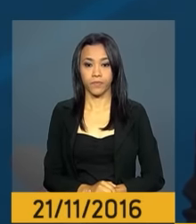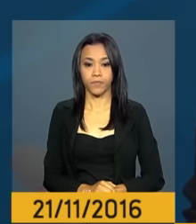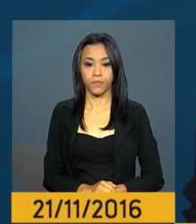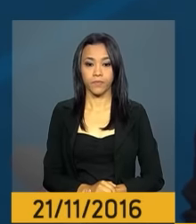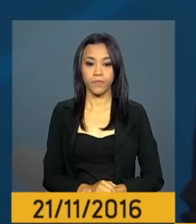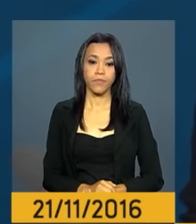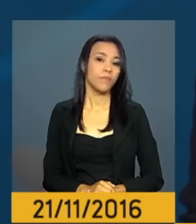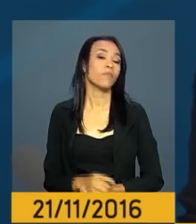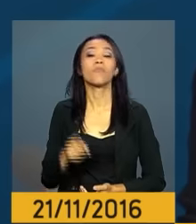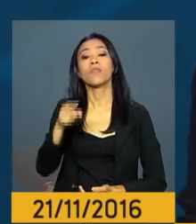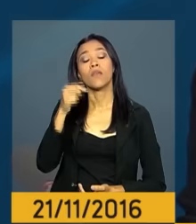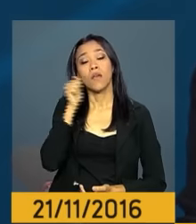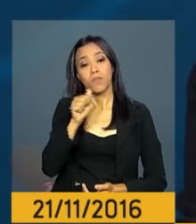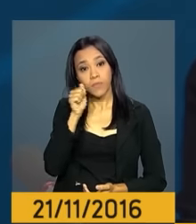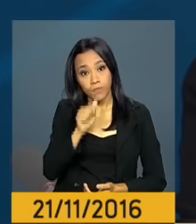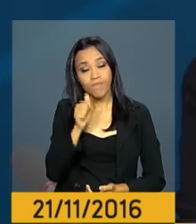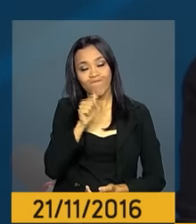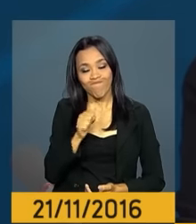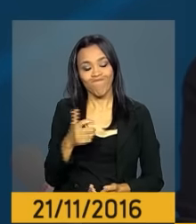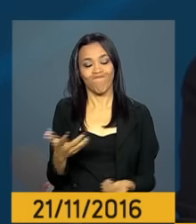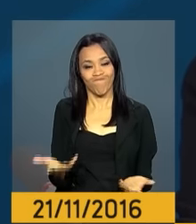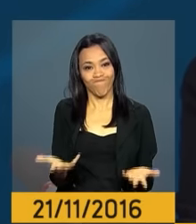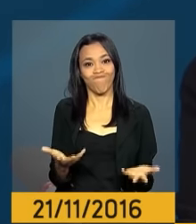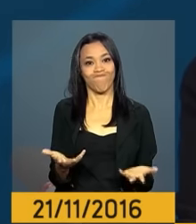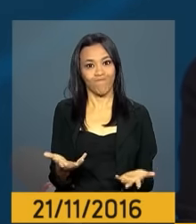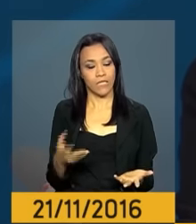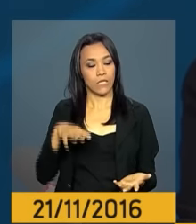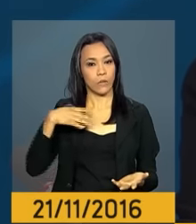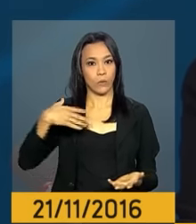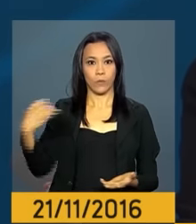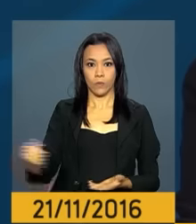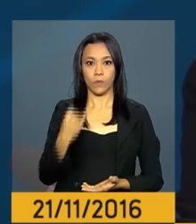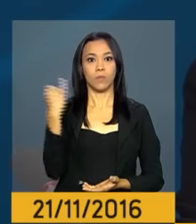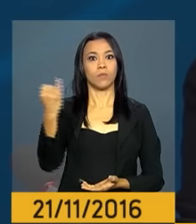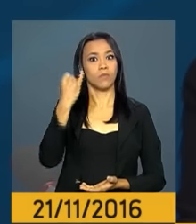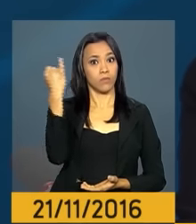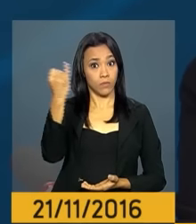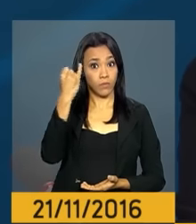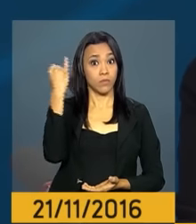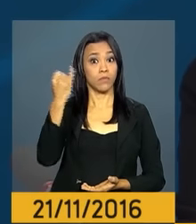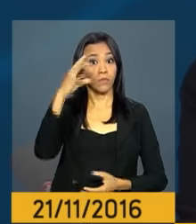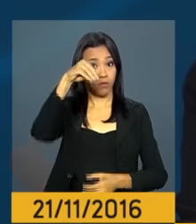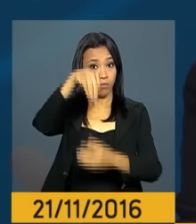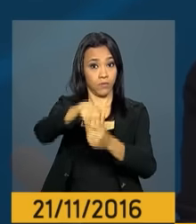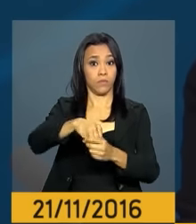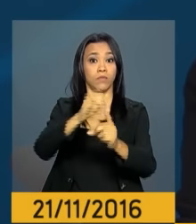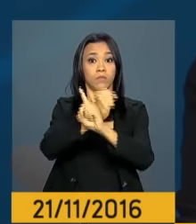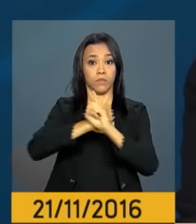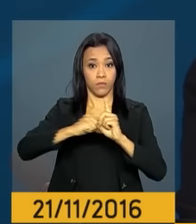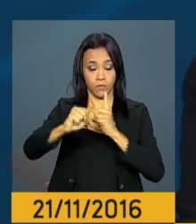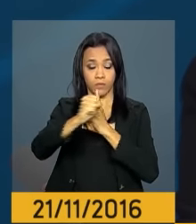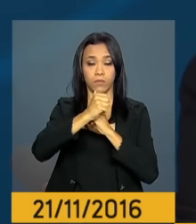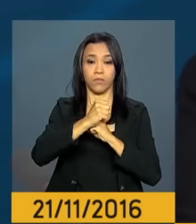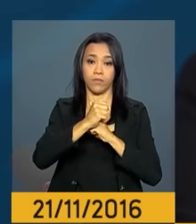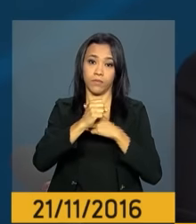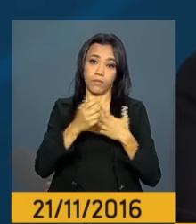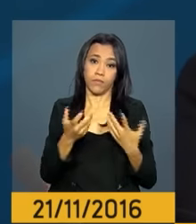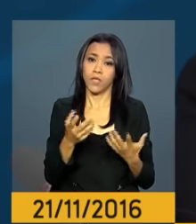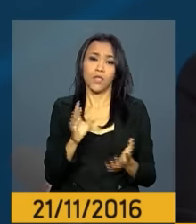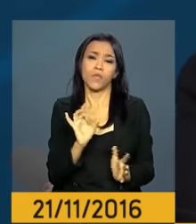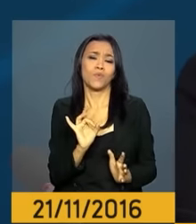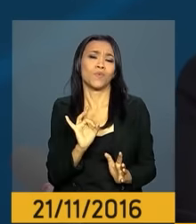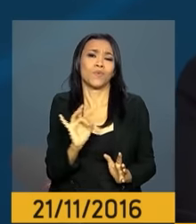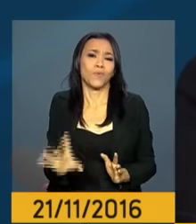A mulher exerce um papel relevantíssimo na sociedade, não apenas o